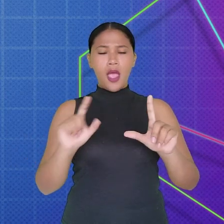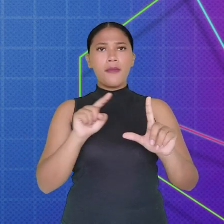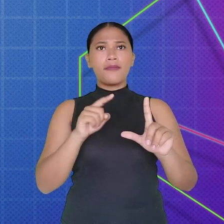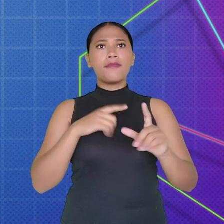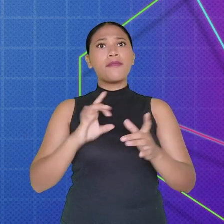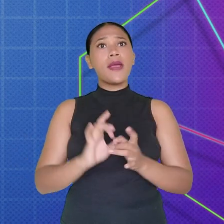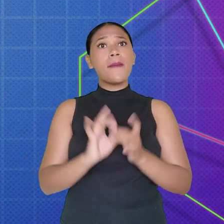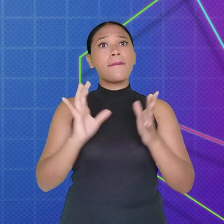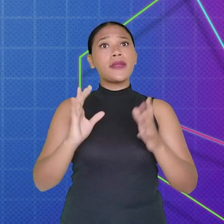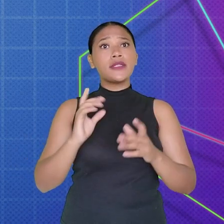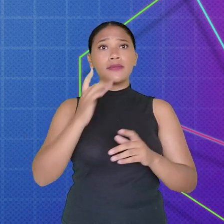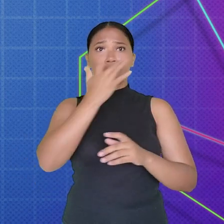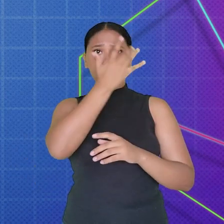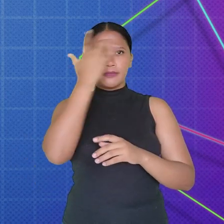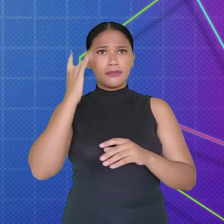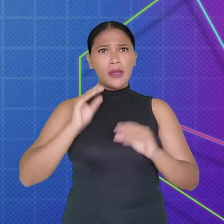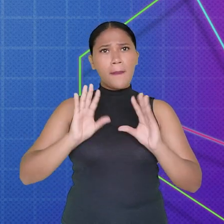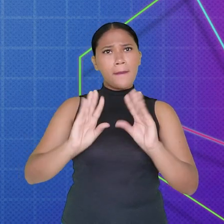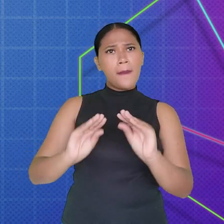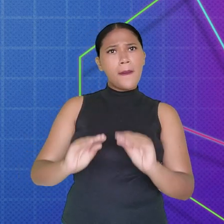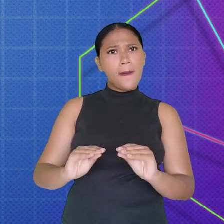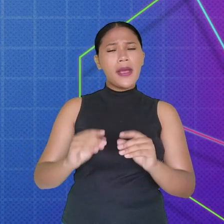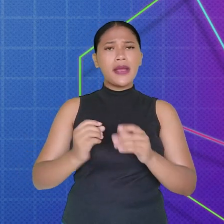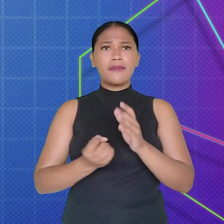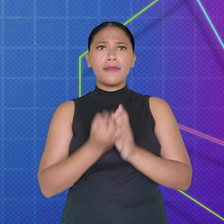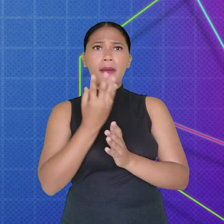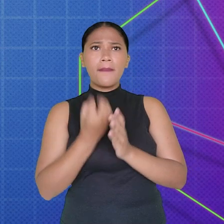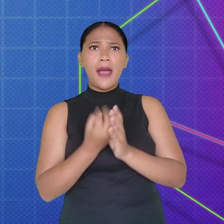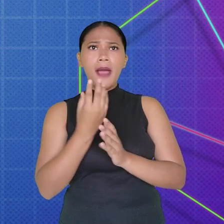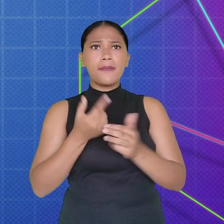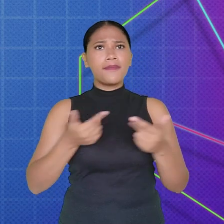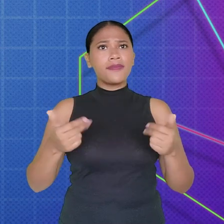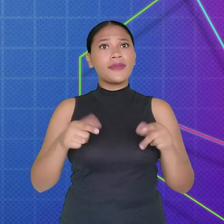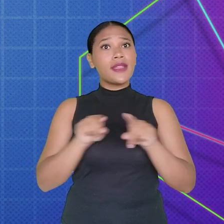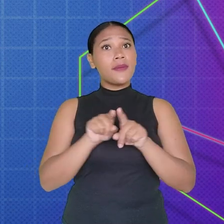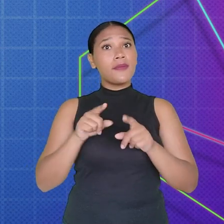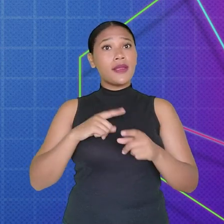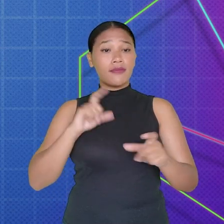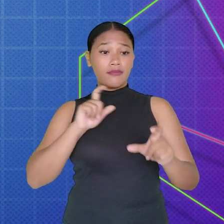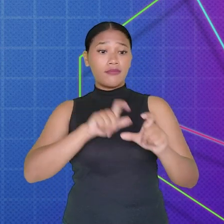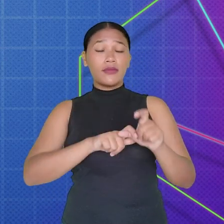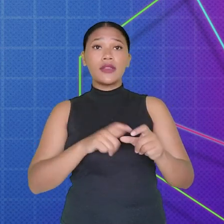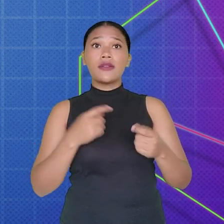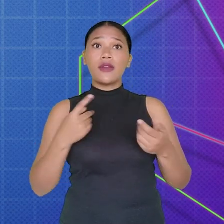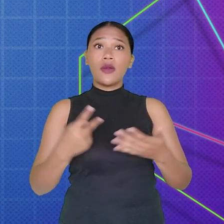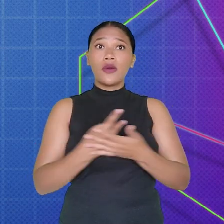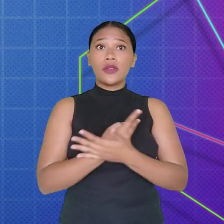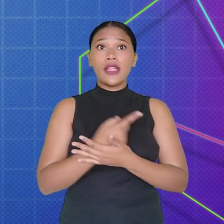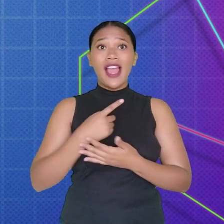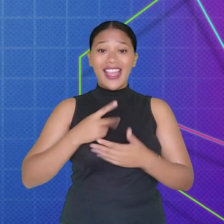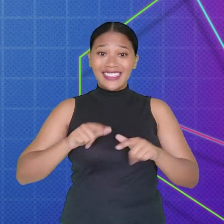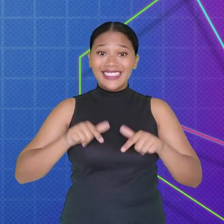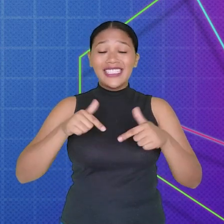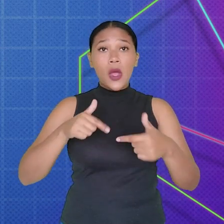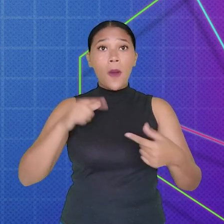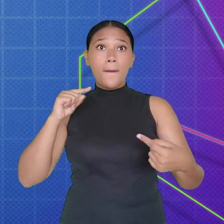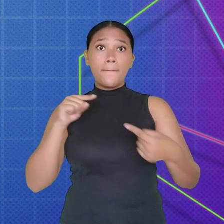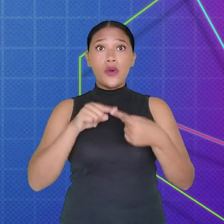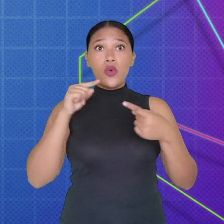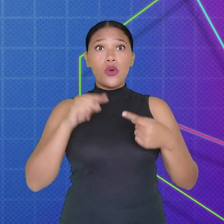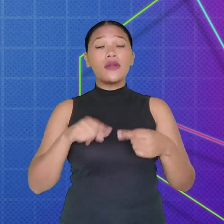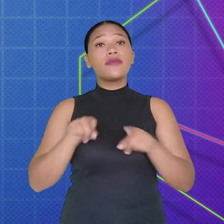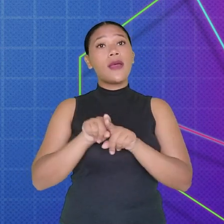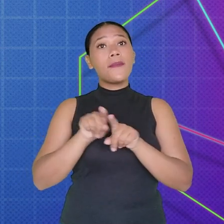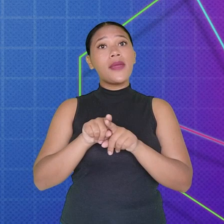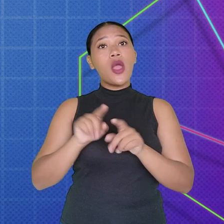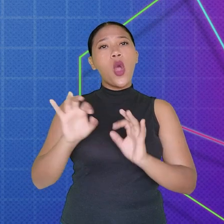aos desenvolvedores criar e editar eventos e ações associadas, definir condições que devem ser atendidas para que as ações sejam acionadas